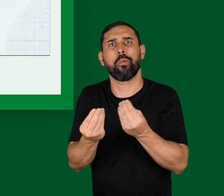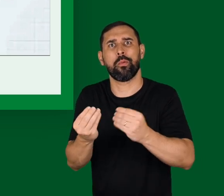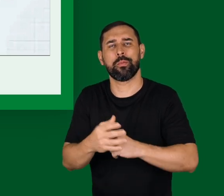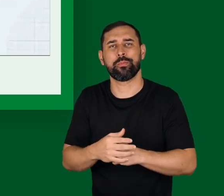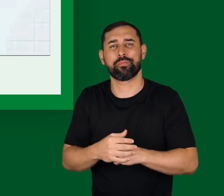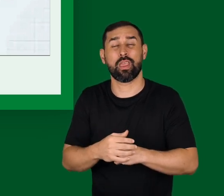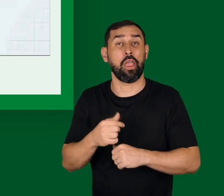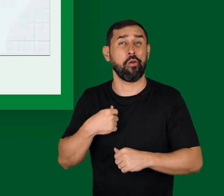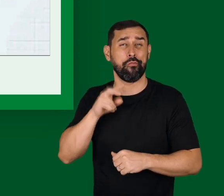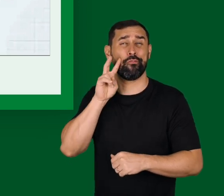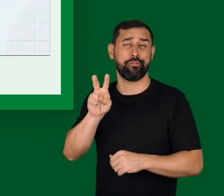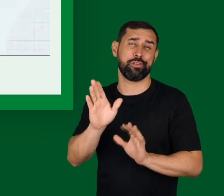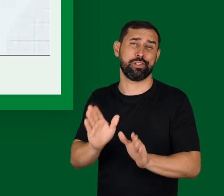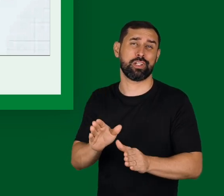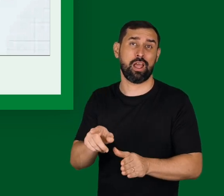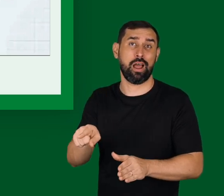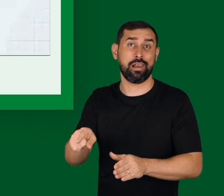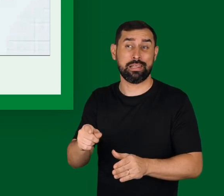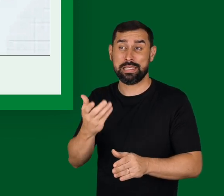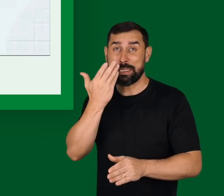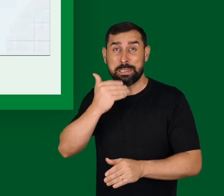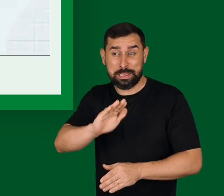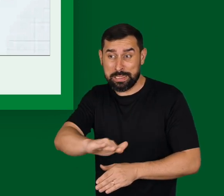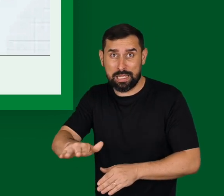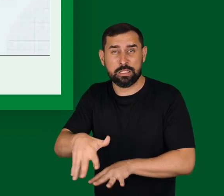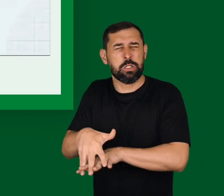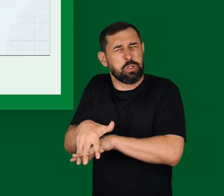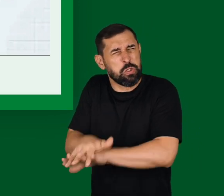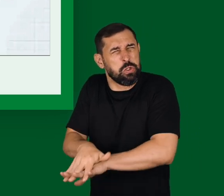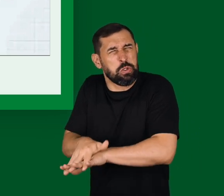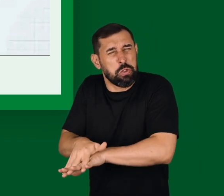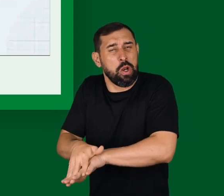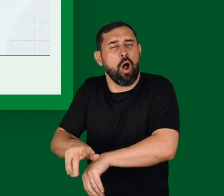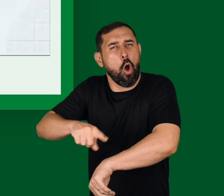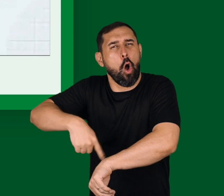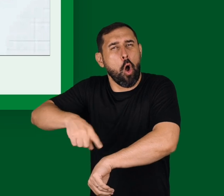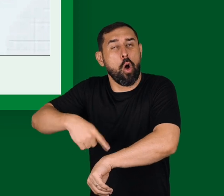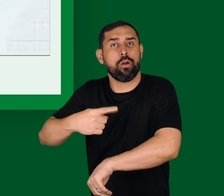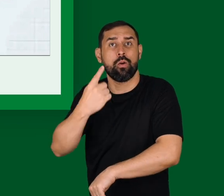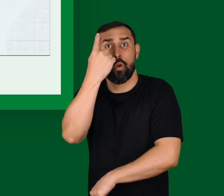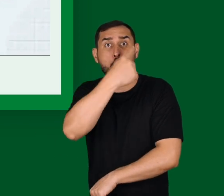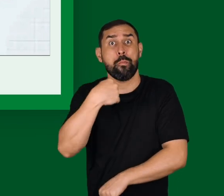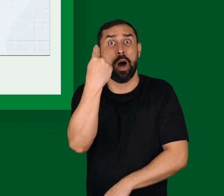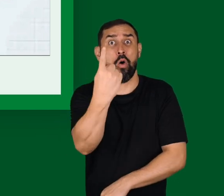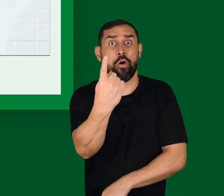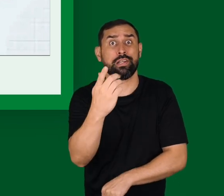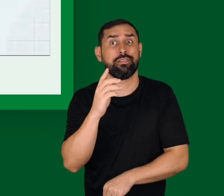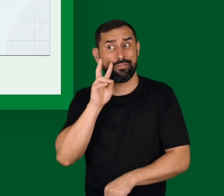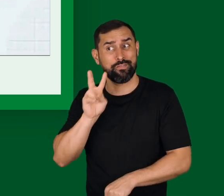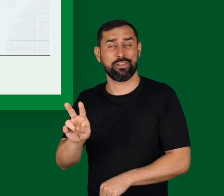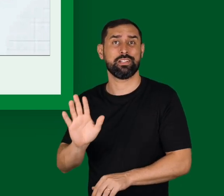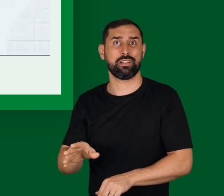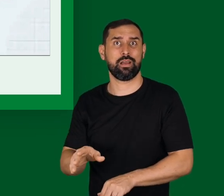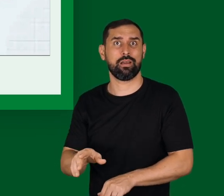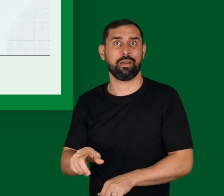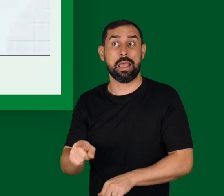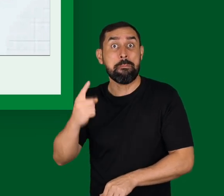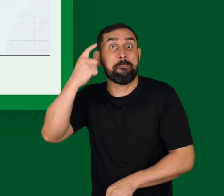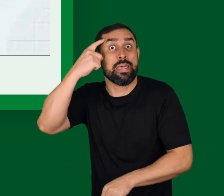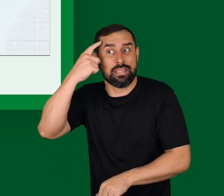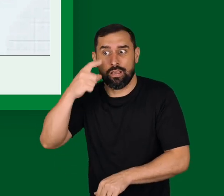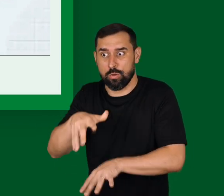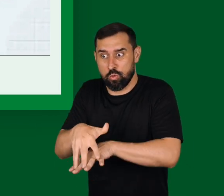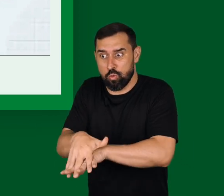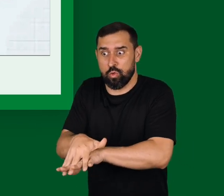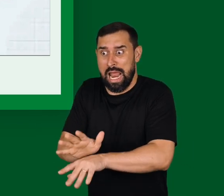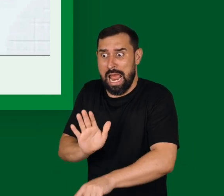eu já vi crianças serem reanimadas por mais de 1 hora na tentativa, né, de garantir que essa criança